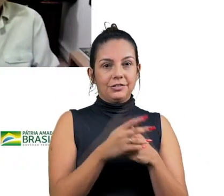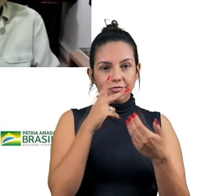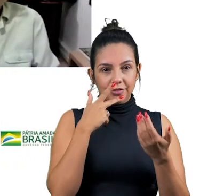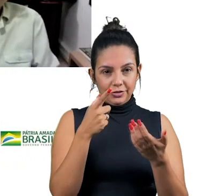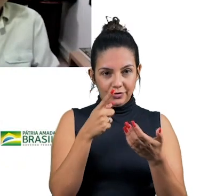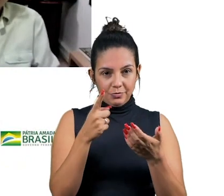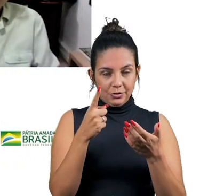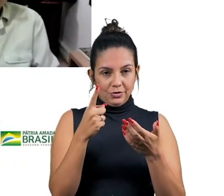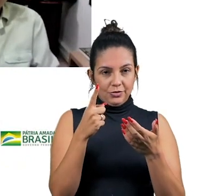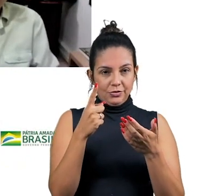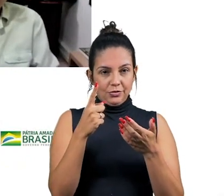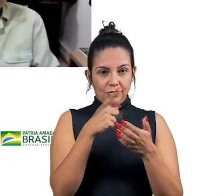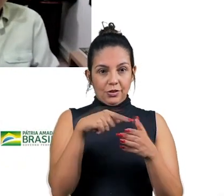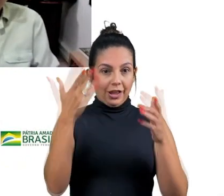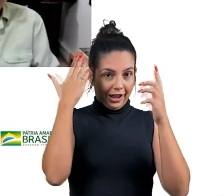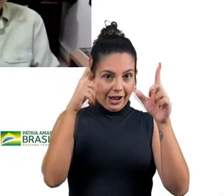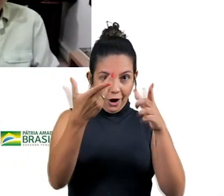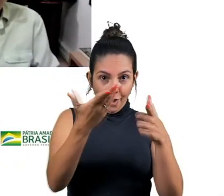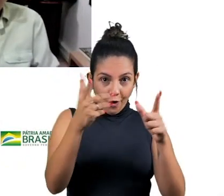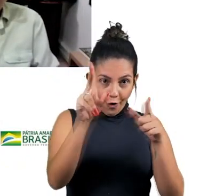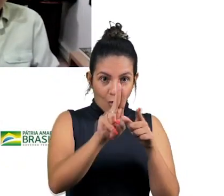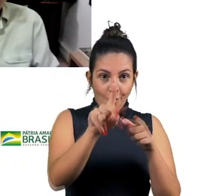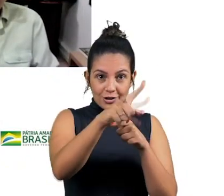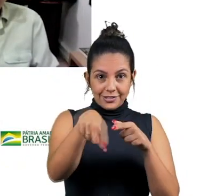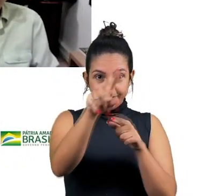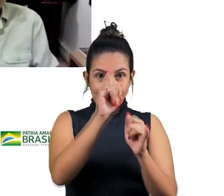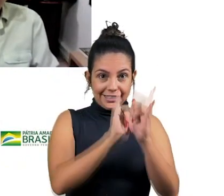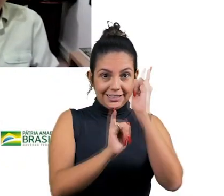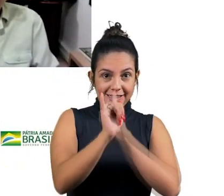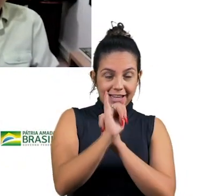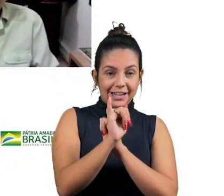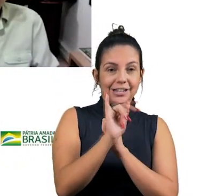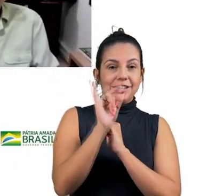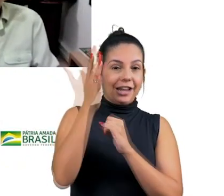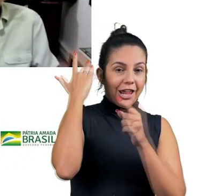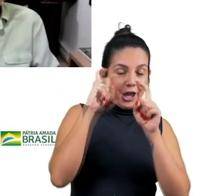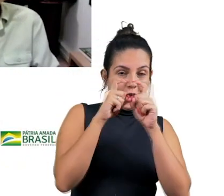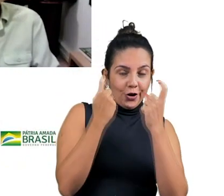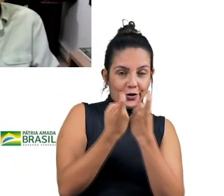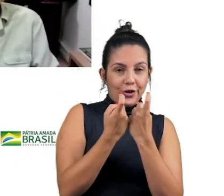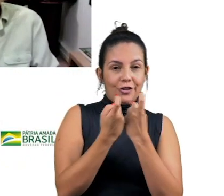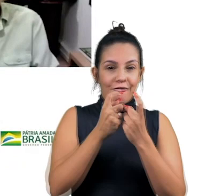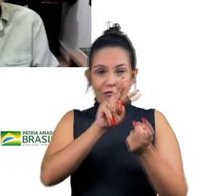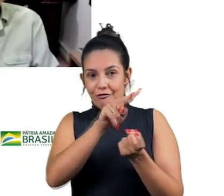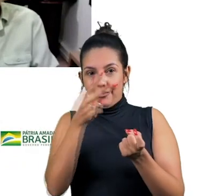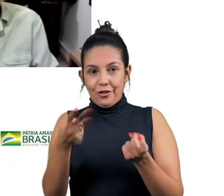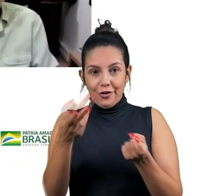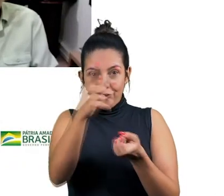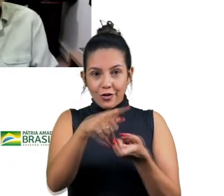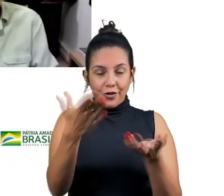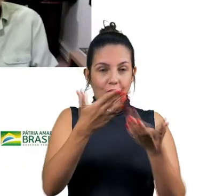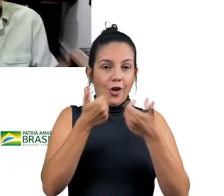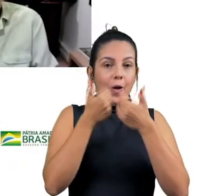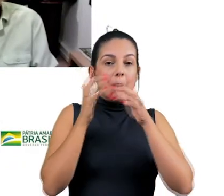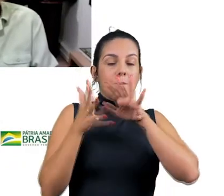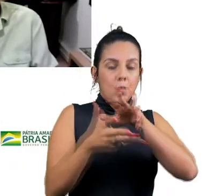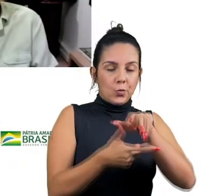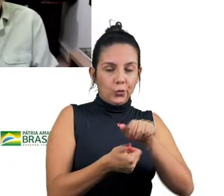numa plataforma que era utilizada para reuniões internas de empresa, que virou essa plataforma